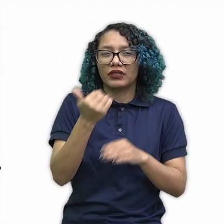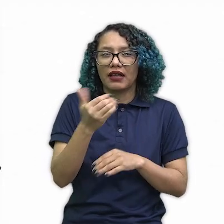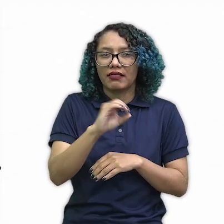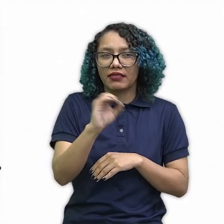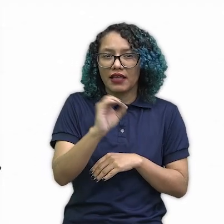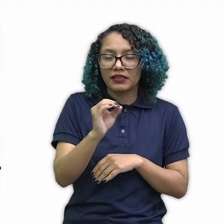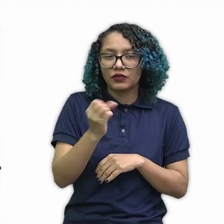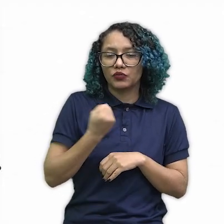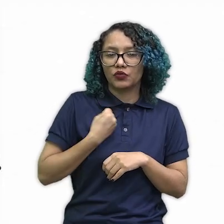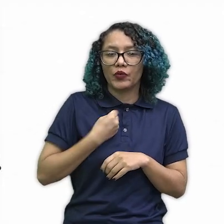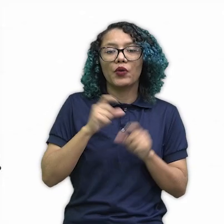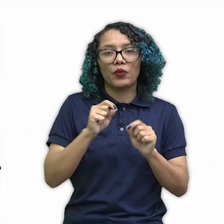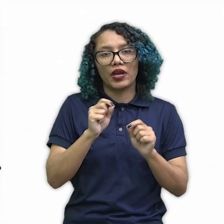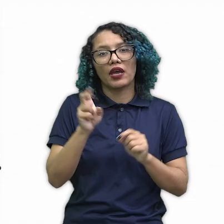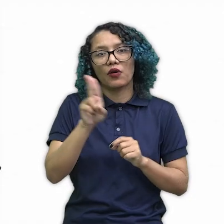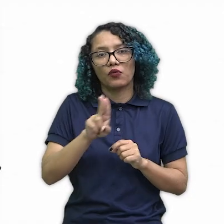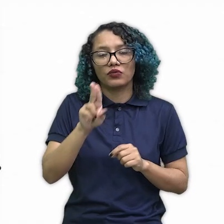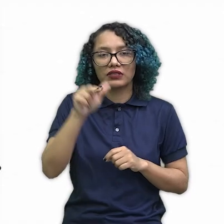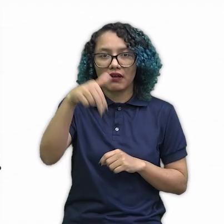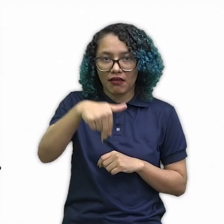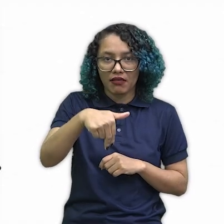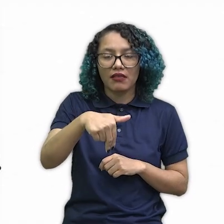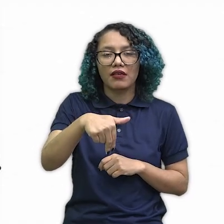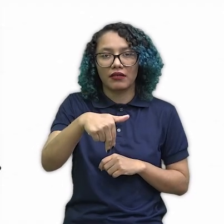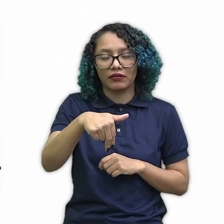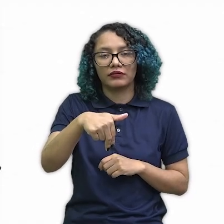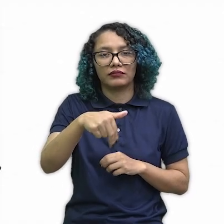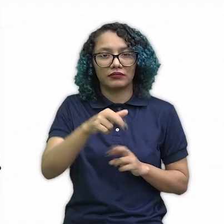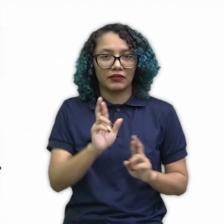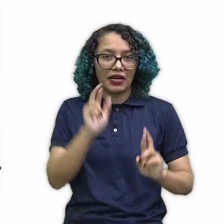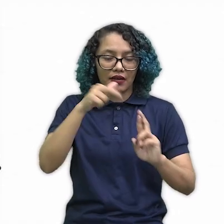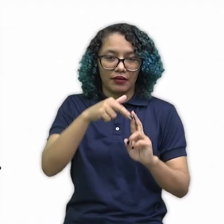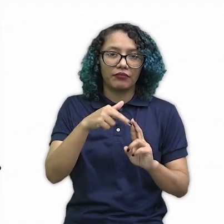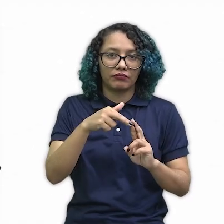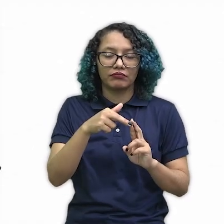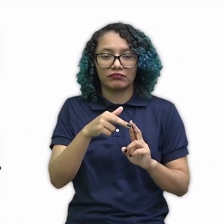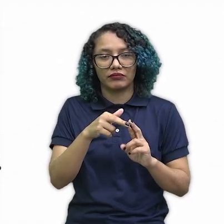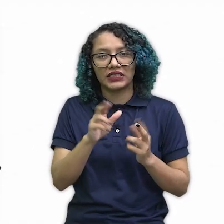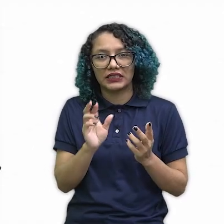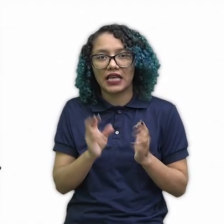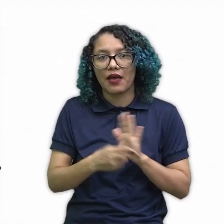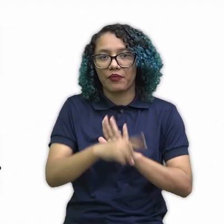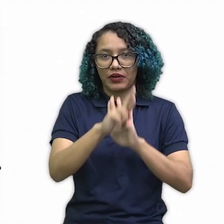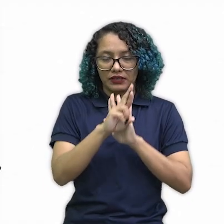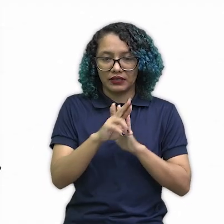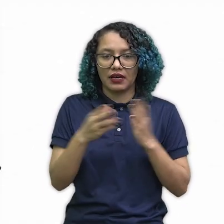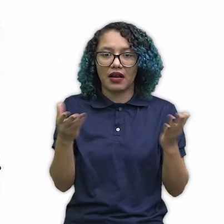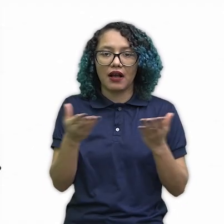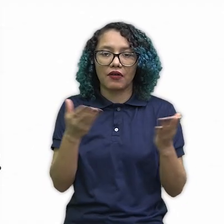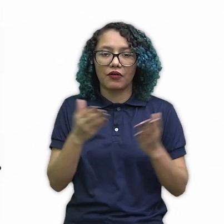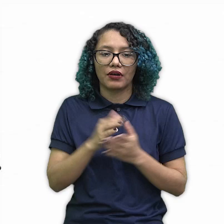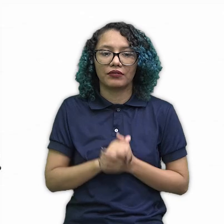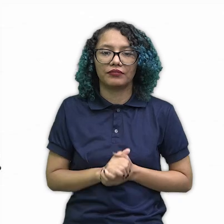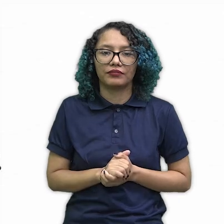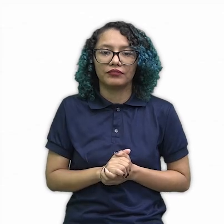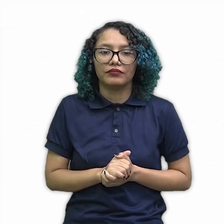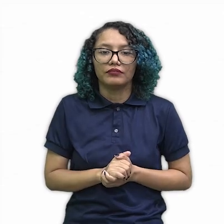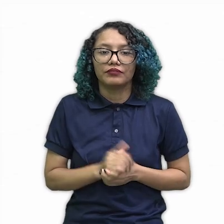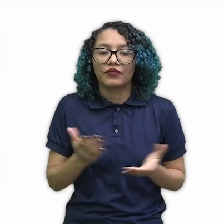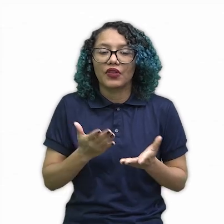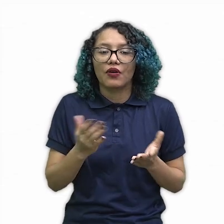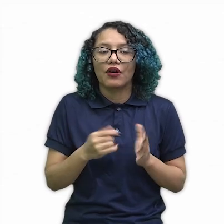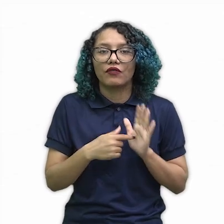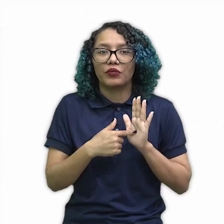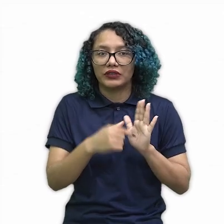termo, N vai ser igual a 20, tá bom? Então, N é o termo que a gente está querendo, tá bom? Vamos partir agora para os nossos exemplos,